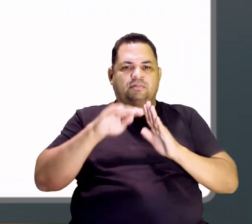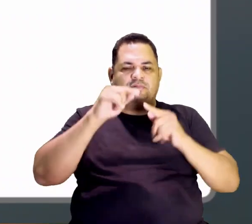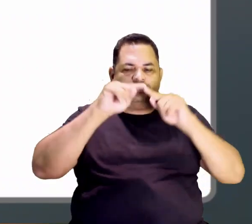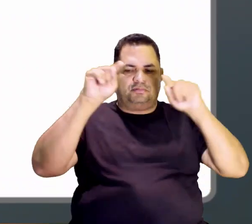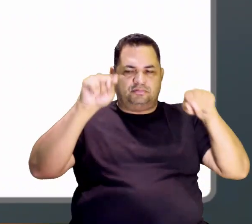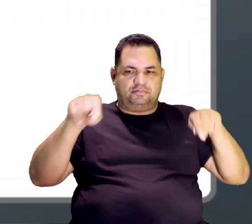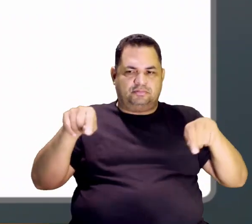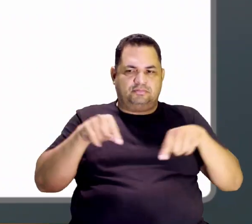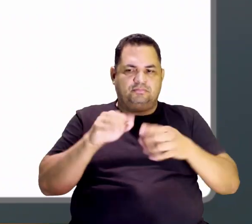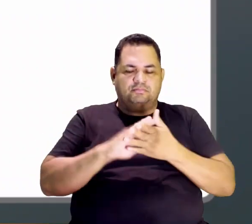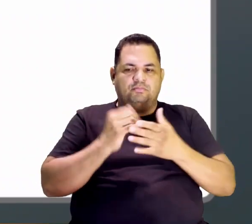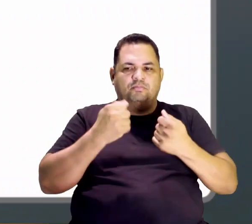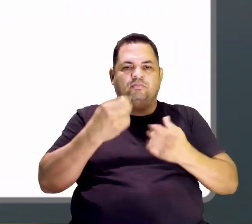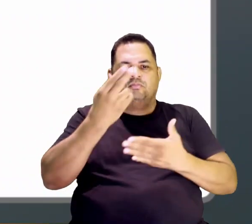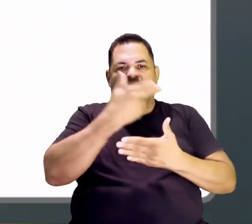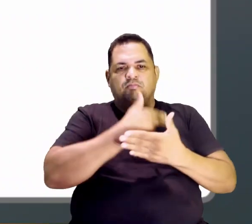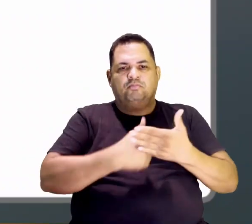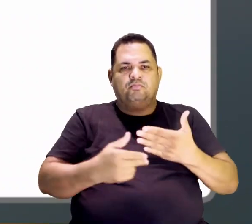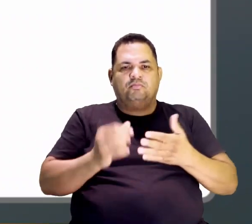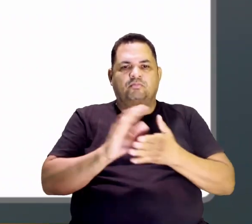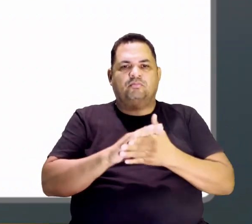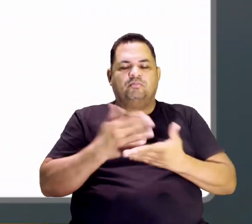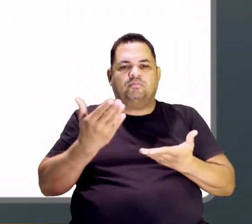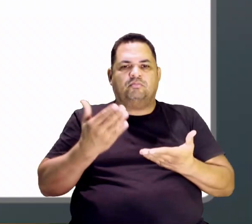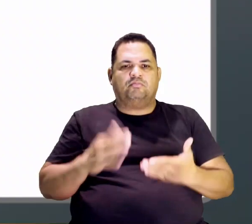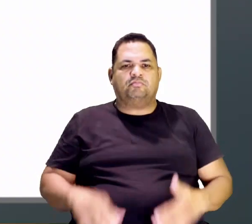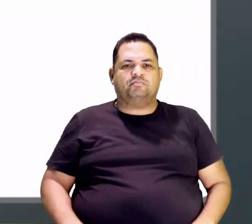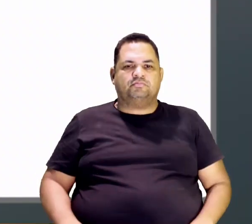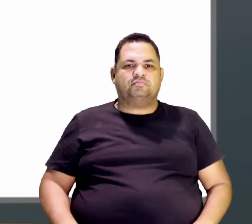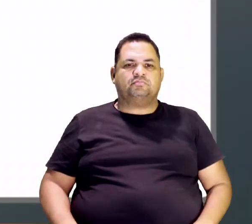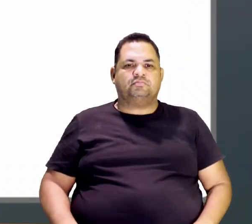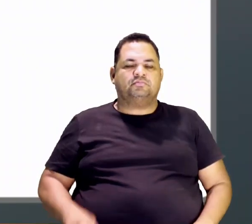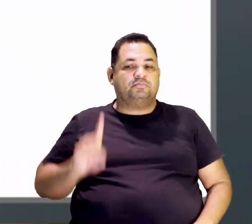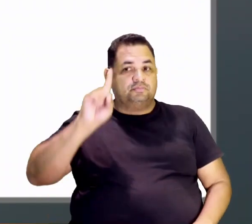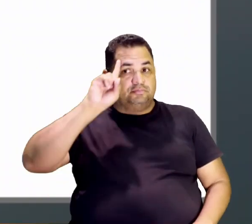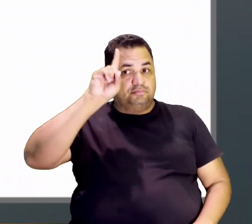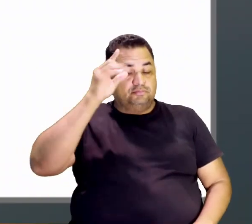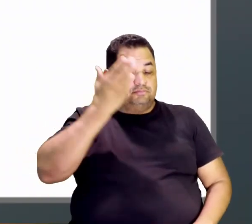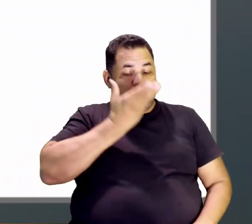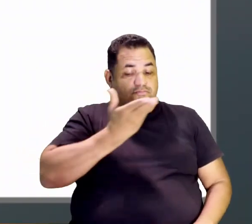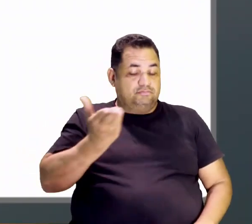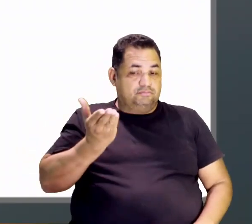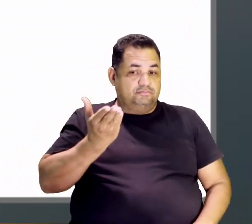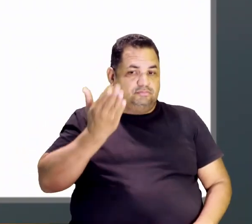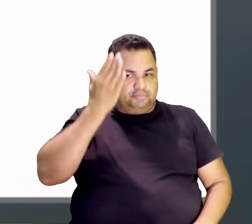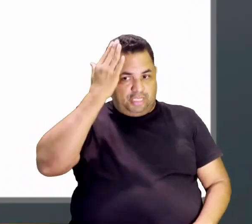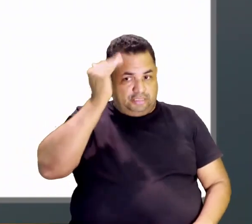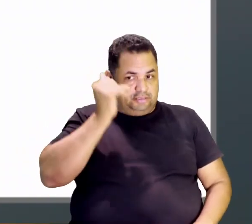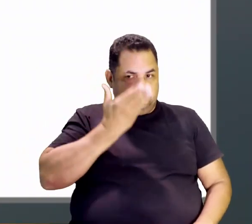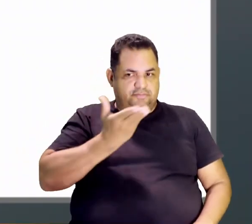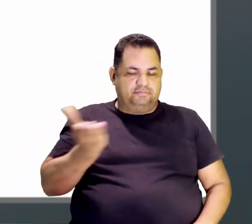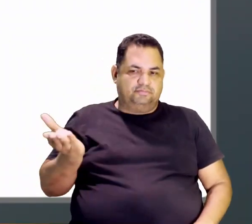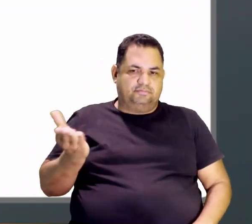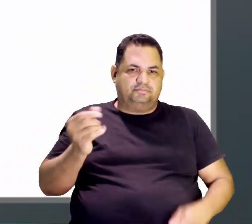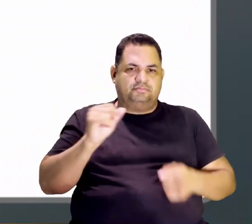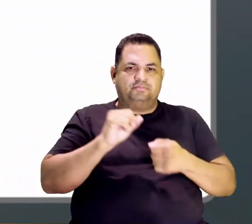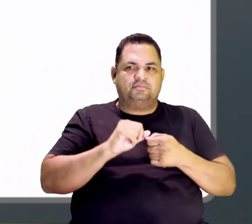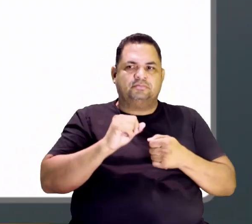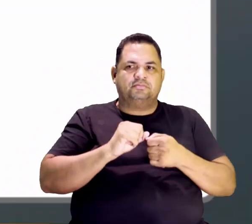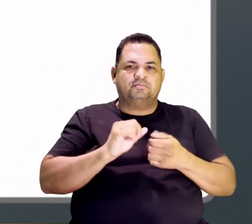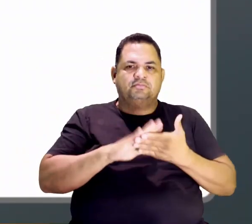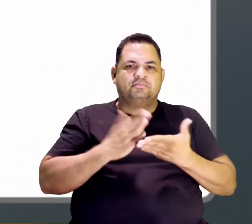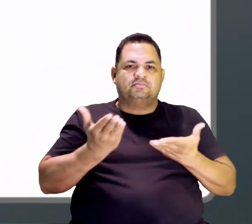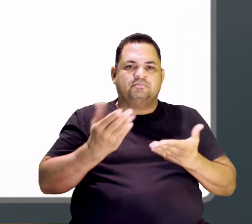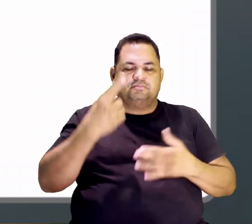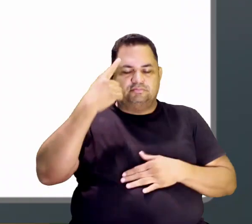fazer desenhos, posso fazer recortes. A criatividade é tua, meu amigo. Então, realiza aí da maneira que você achar